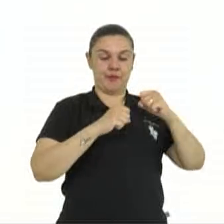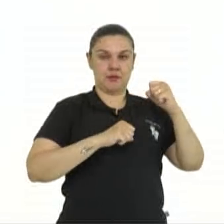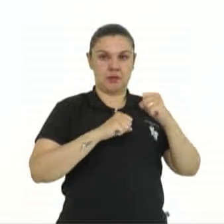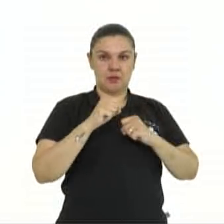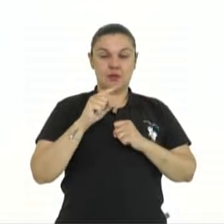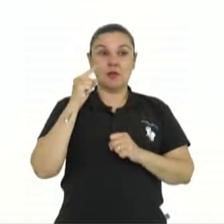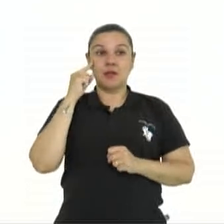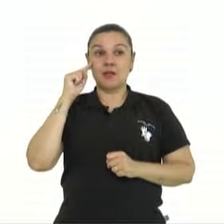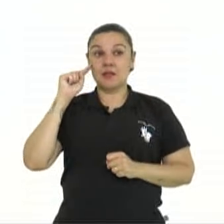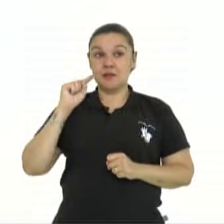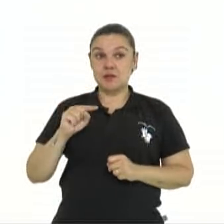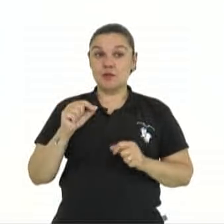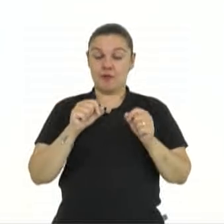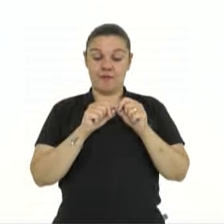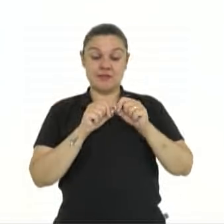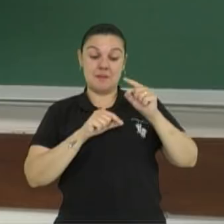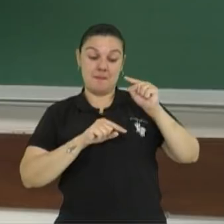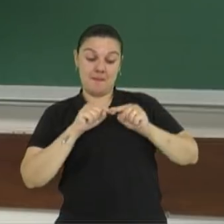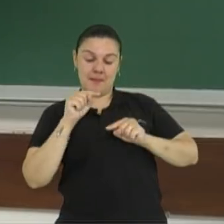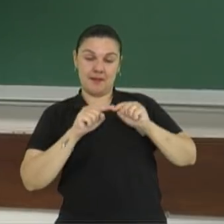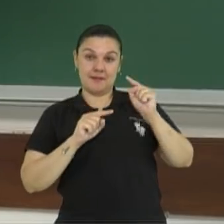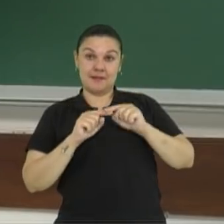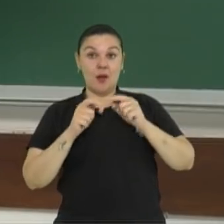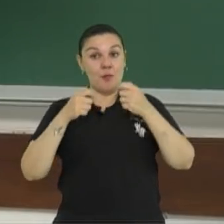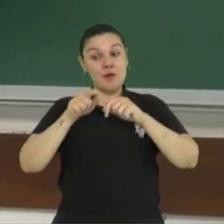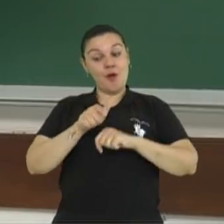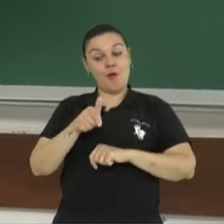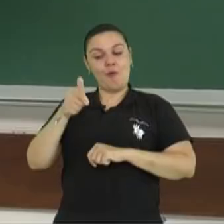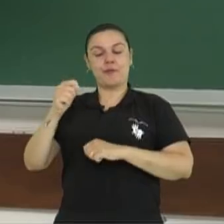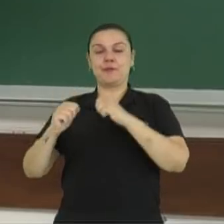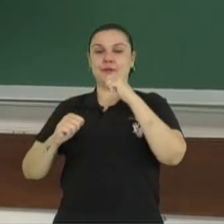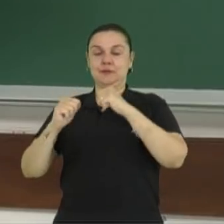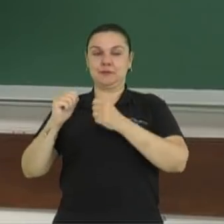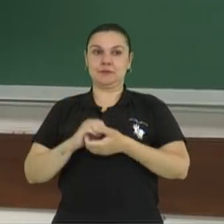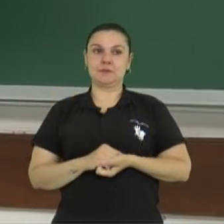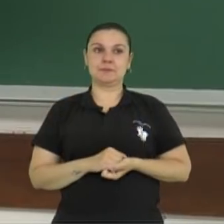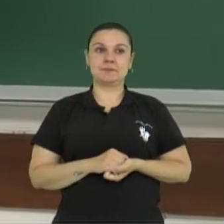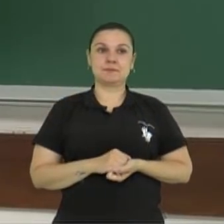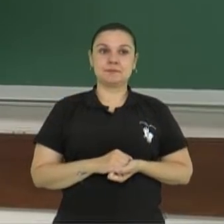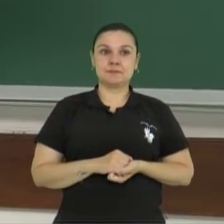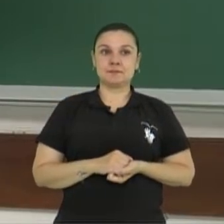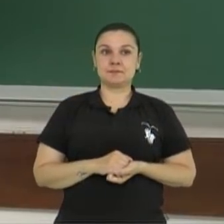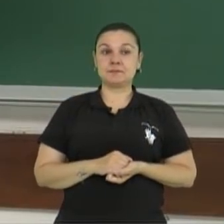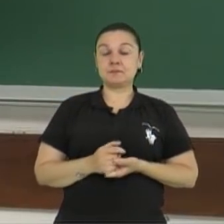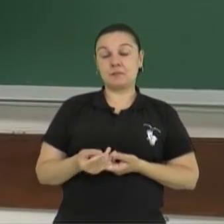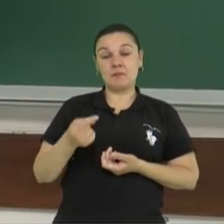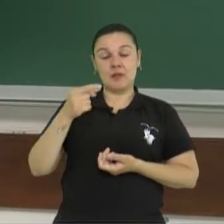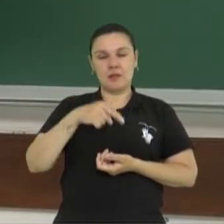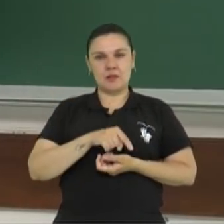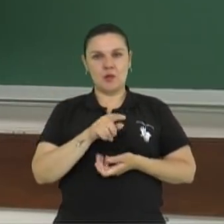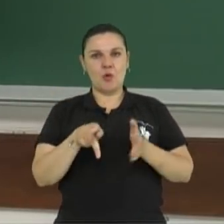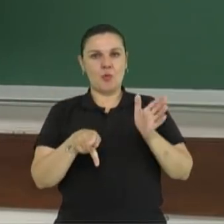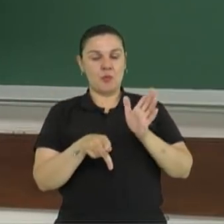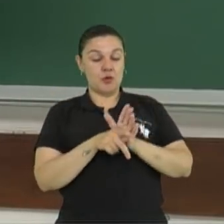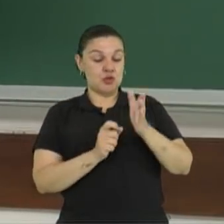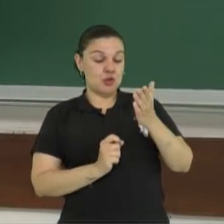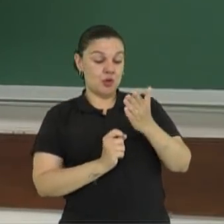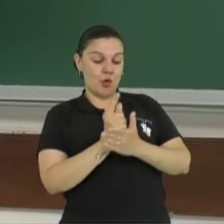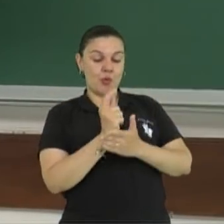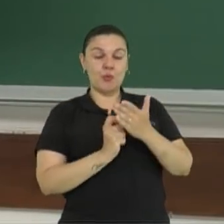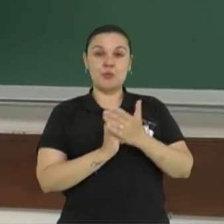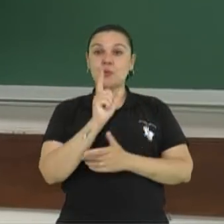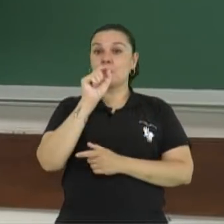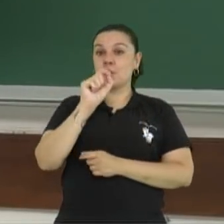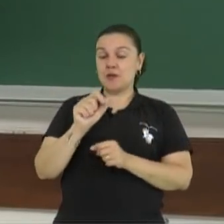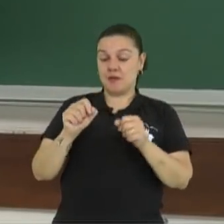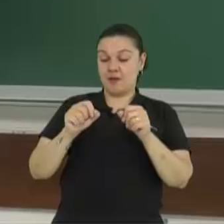vão produzir esses equipamentos e vão enviar para outra indústria. As indústrias de bens de consumo são